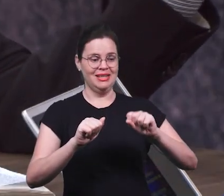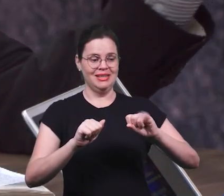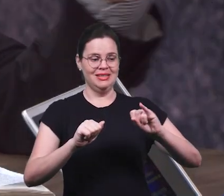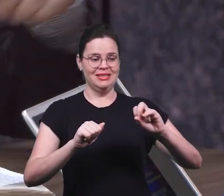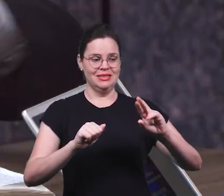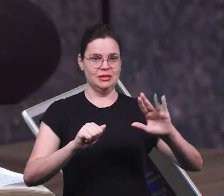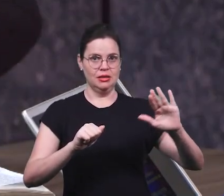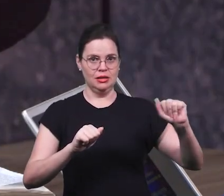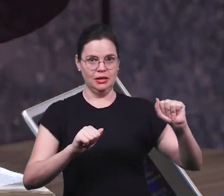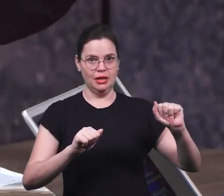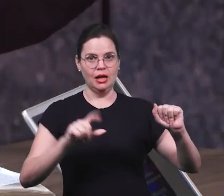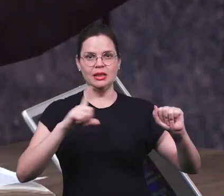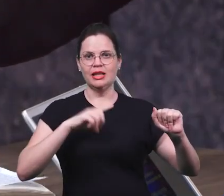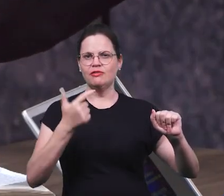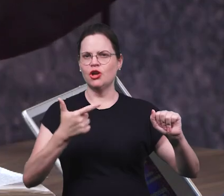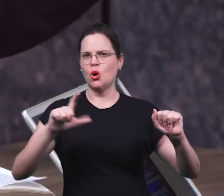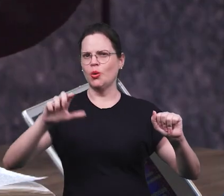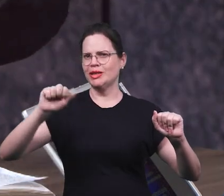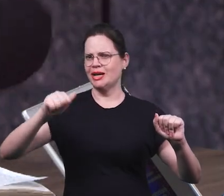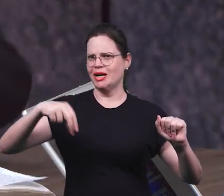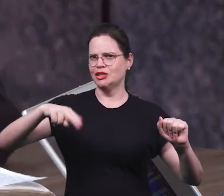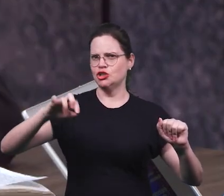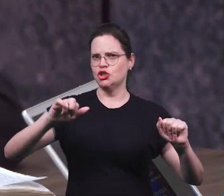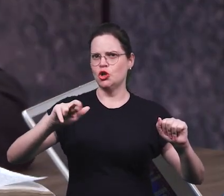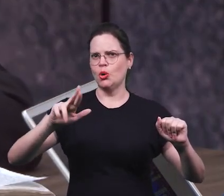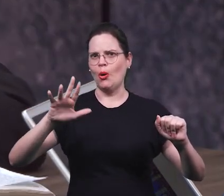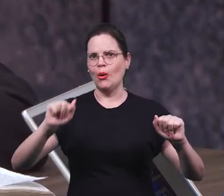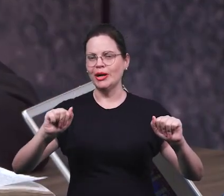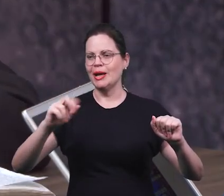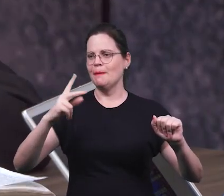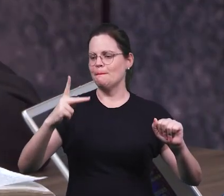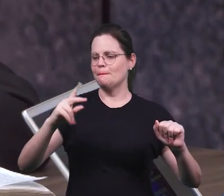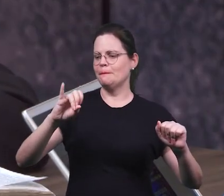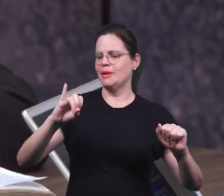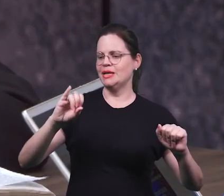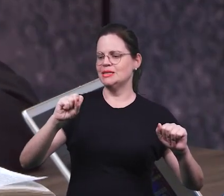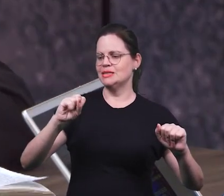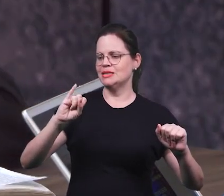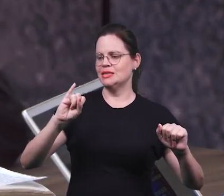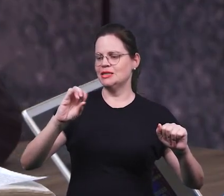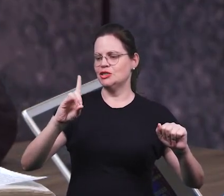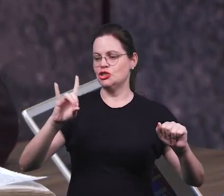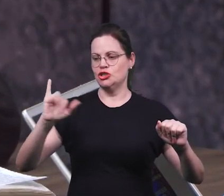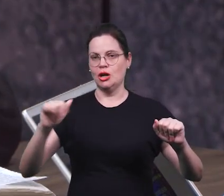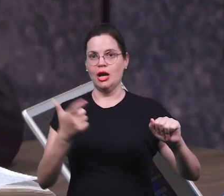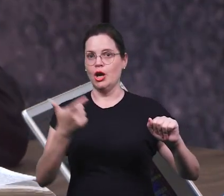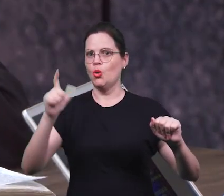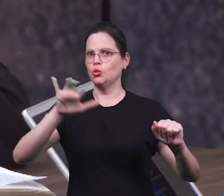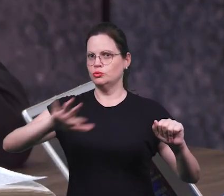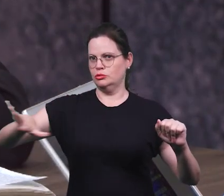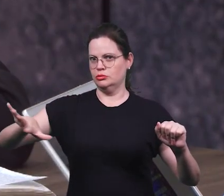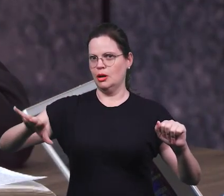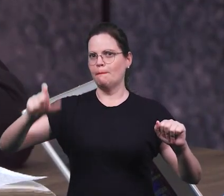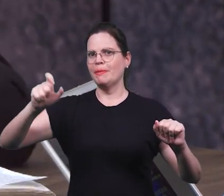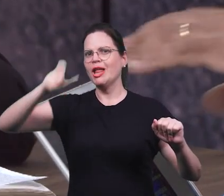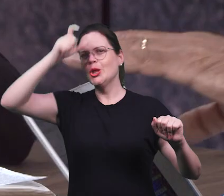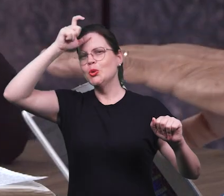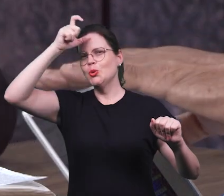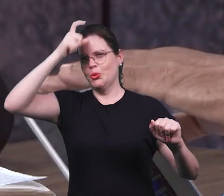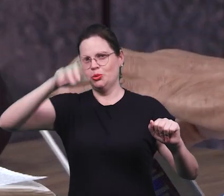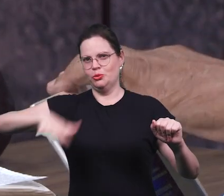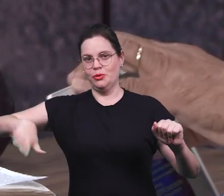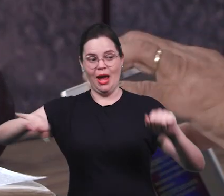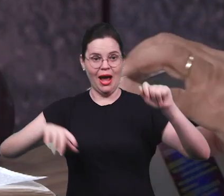na Pisídia, lá do outro lado da Turquia, né? Mas, então,